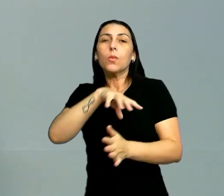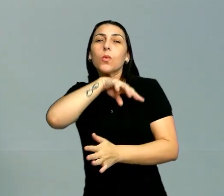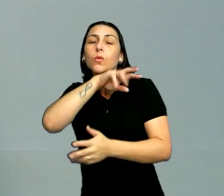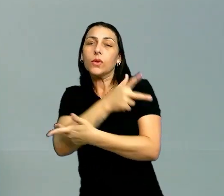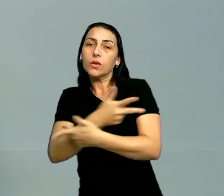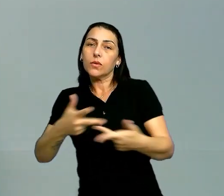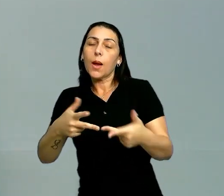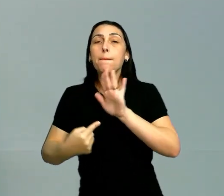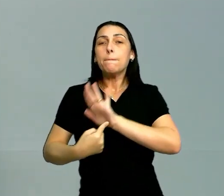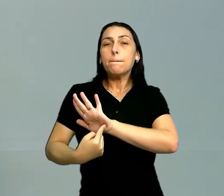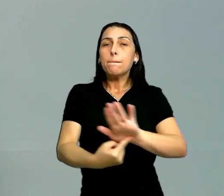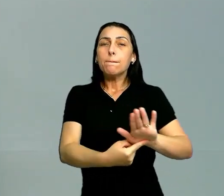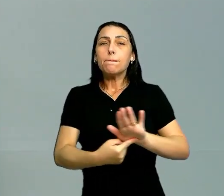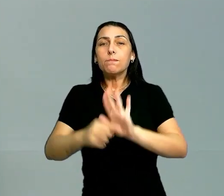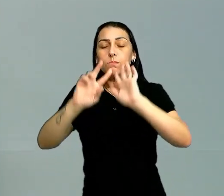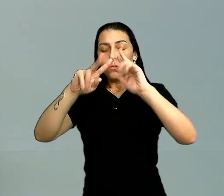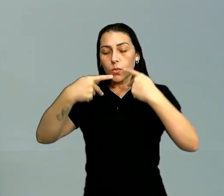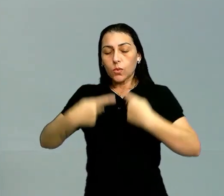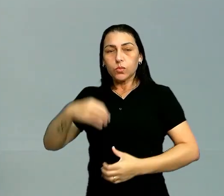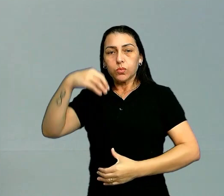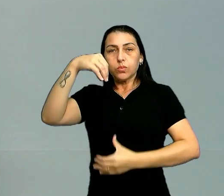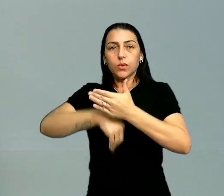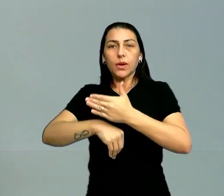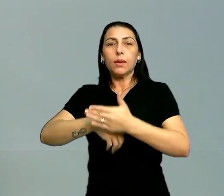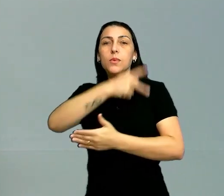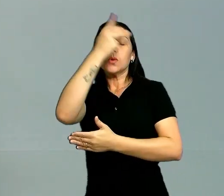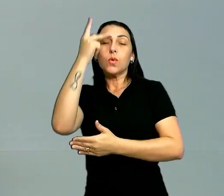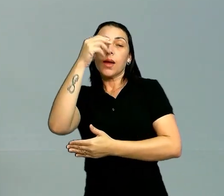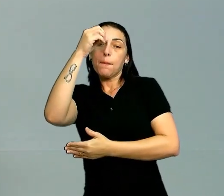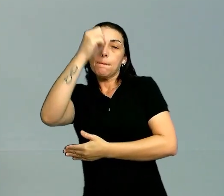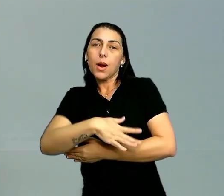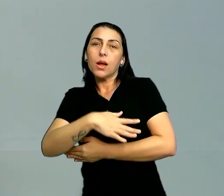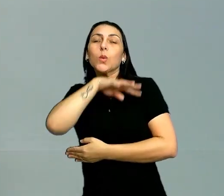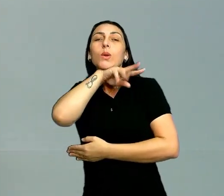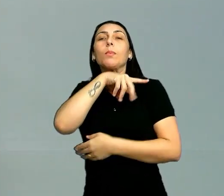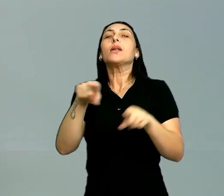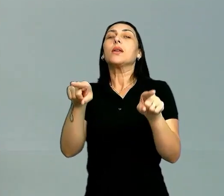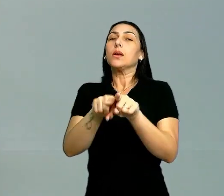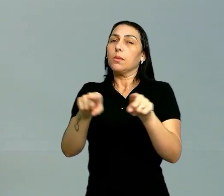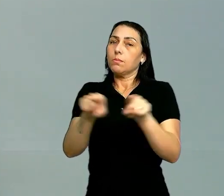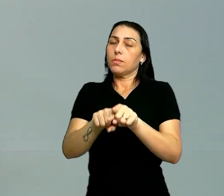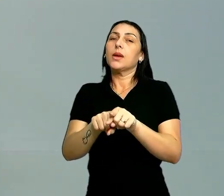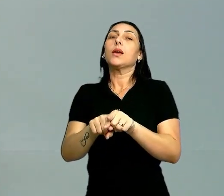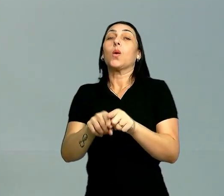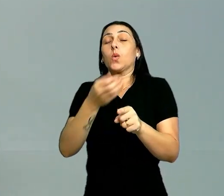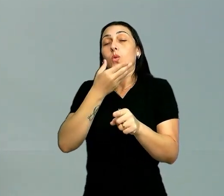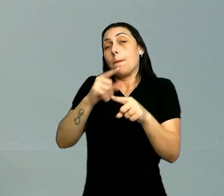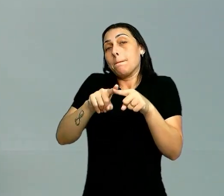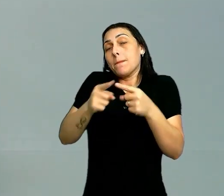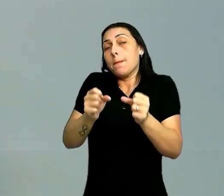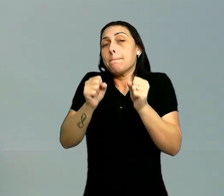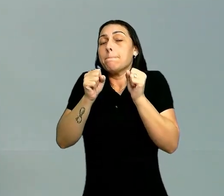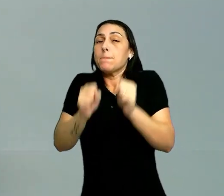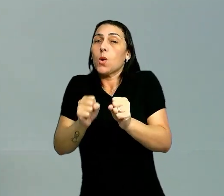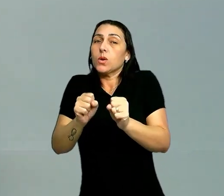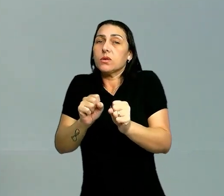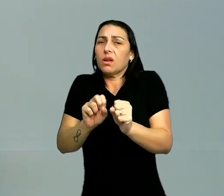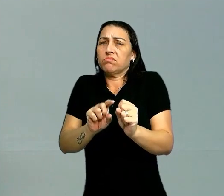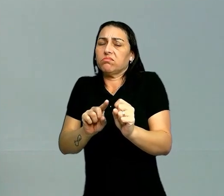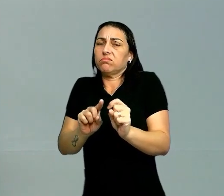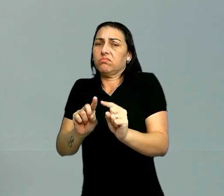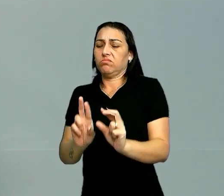animais, revela muito do seu ser. Aquele que é cruel com os animais, ele pode não ser cruel com os homens, mas ele pode ser